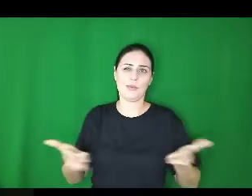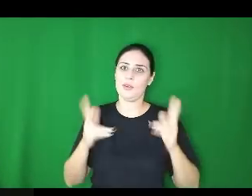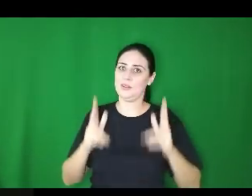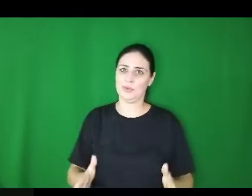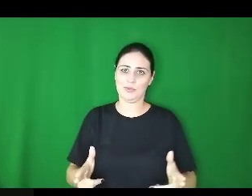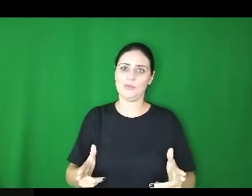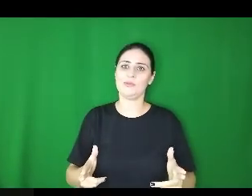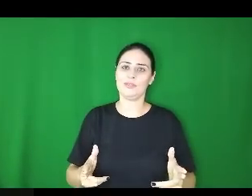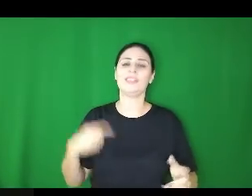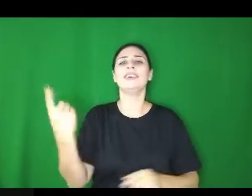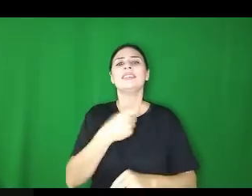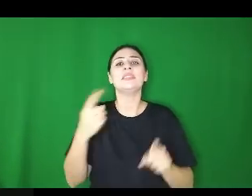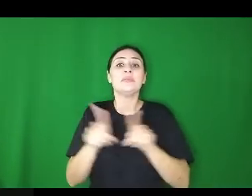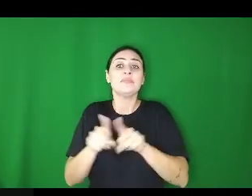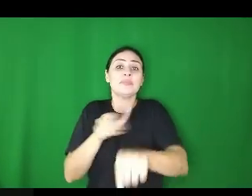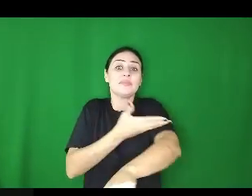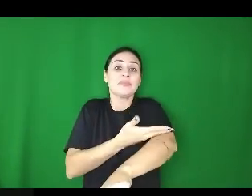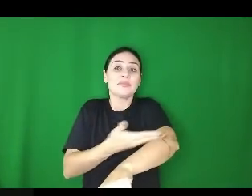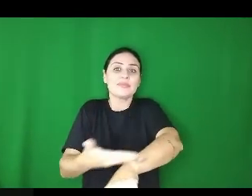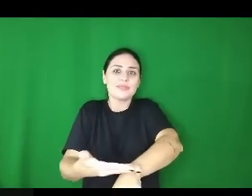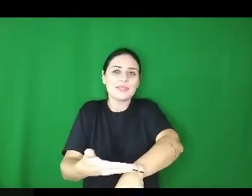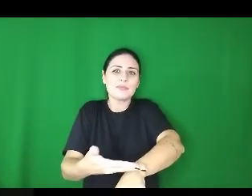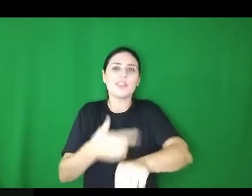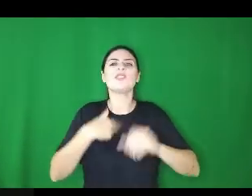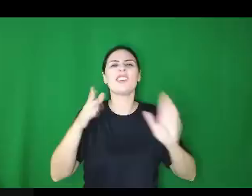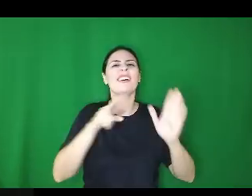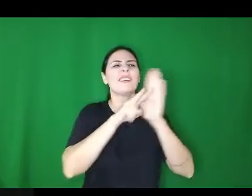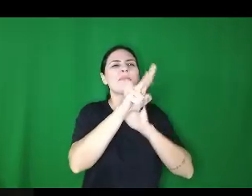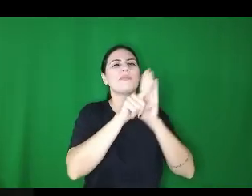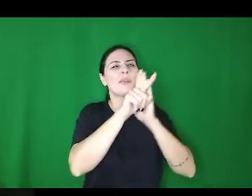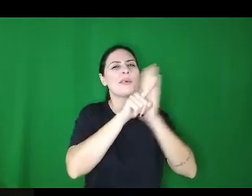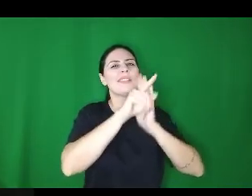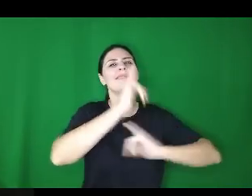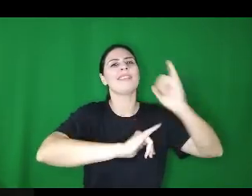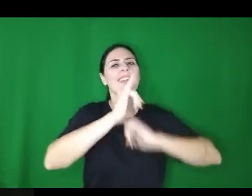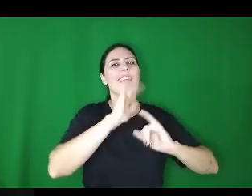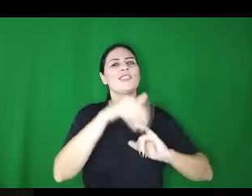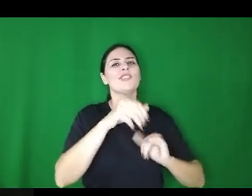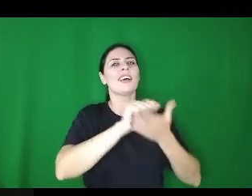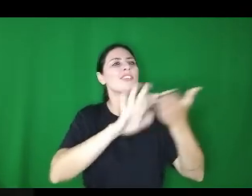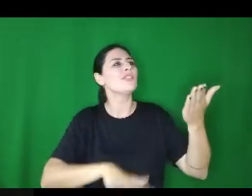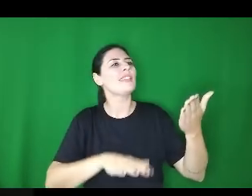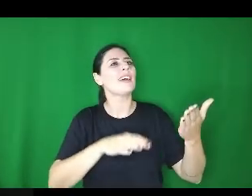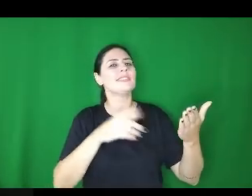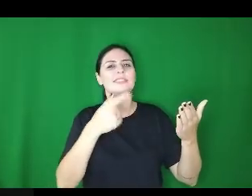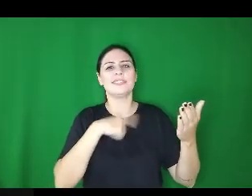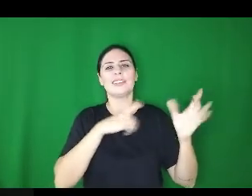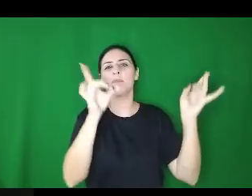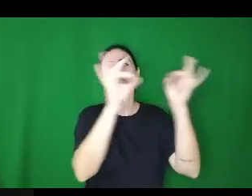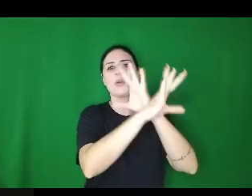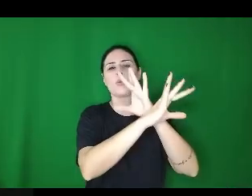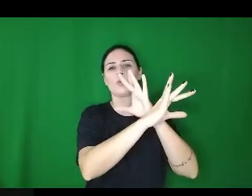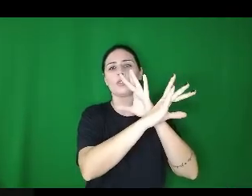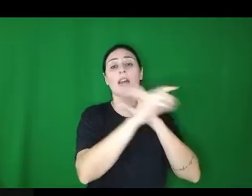que não teria exatamente, porque a gente sabe que mesmo com televisão, com programa via televisão, mandando atividade,